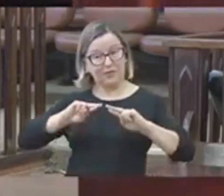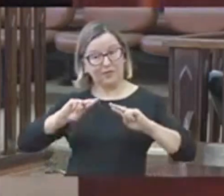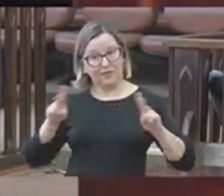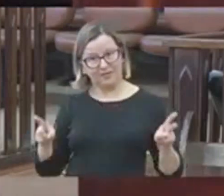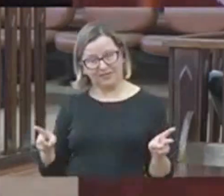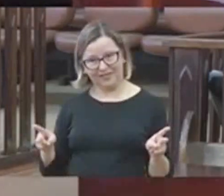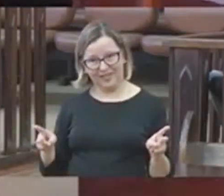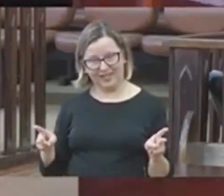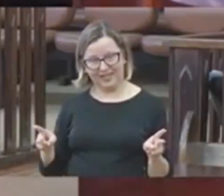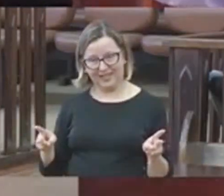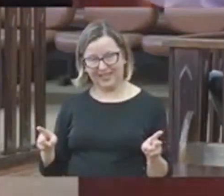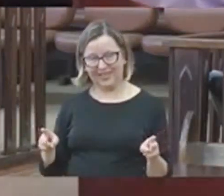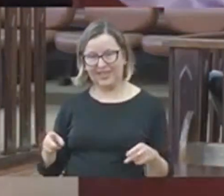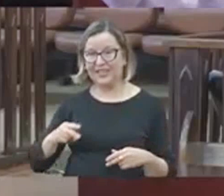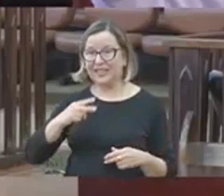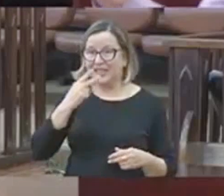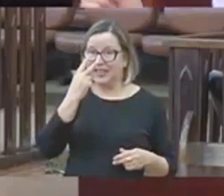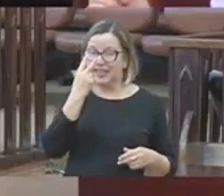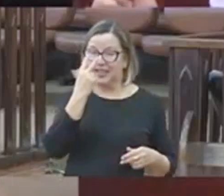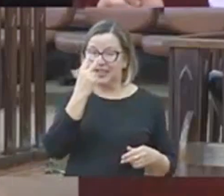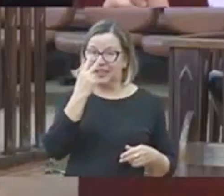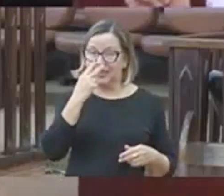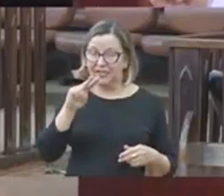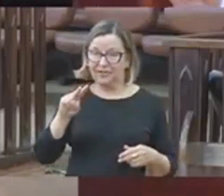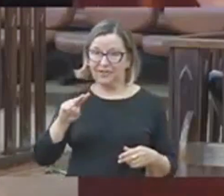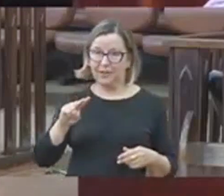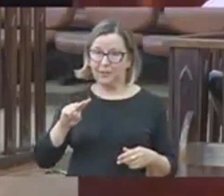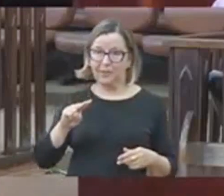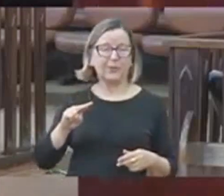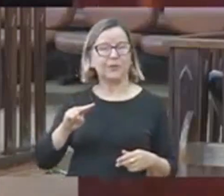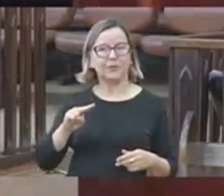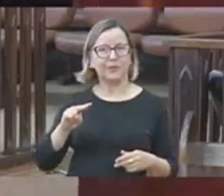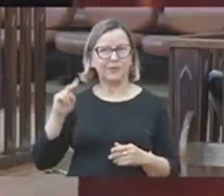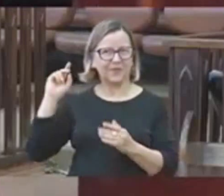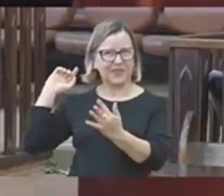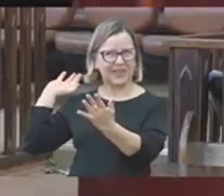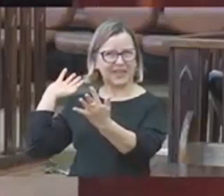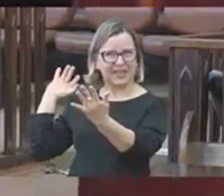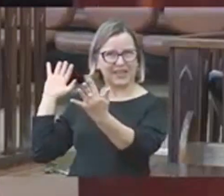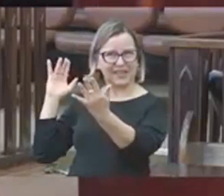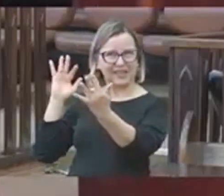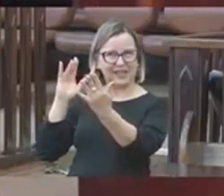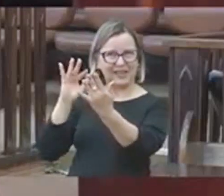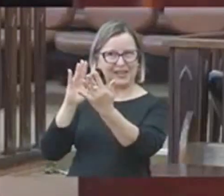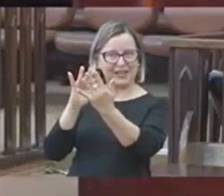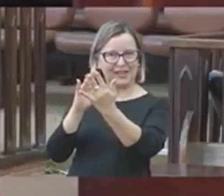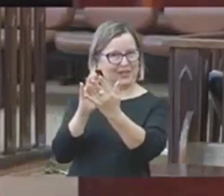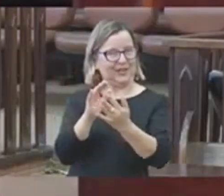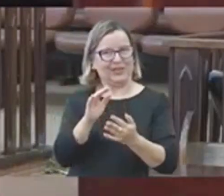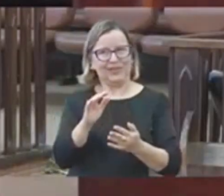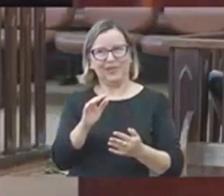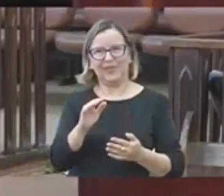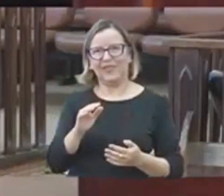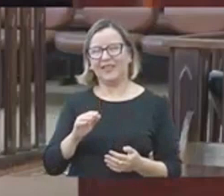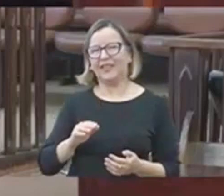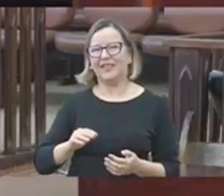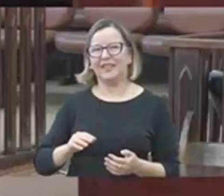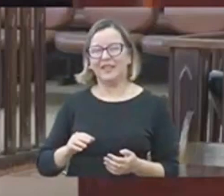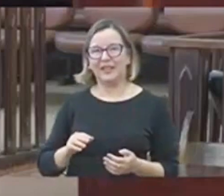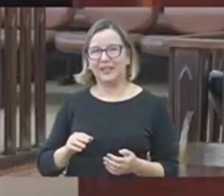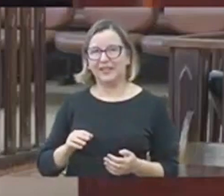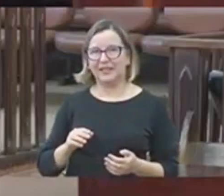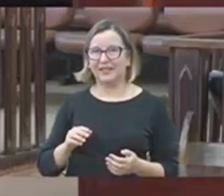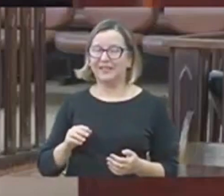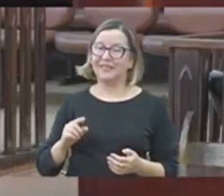aquele time-lapse da história do homem, nós vemos a ideia ali da